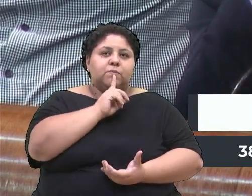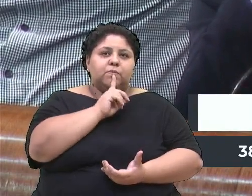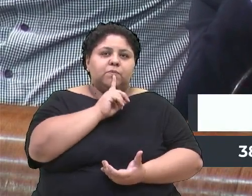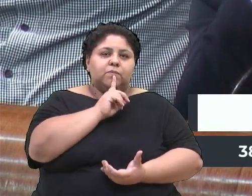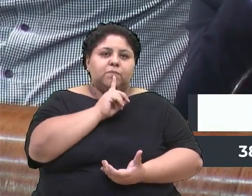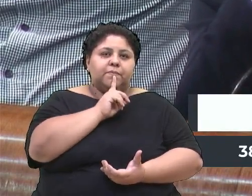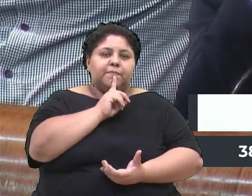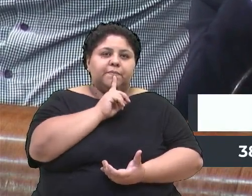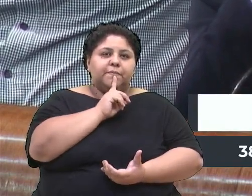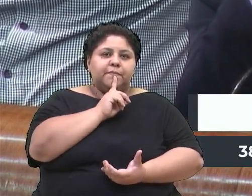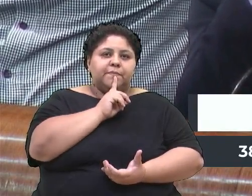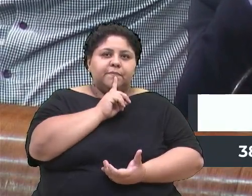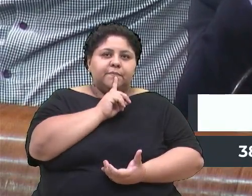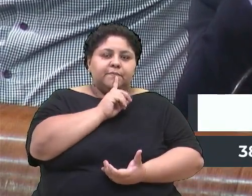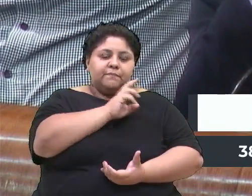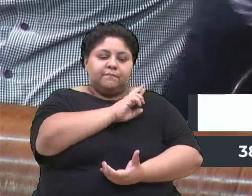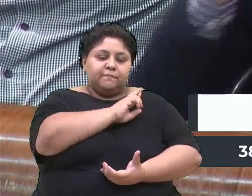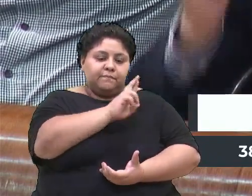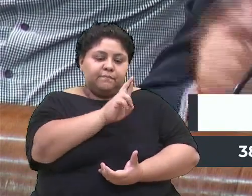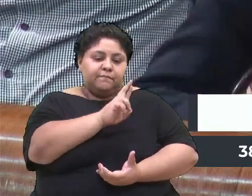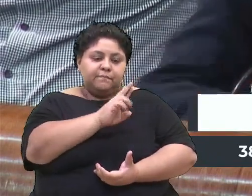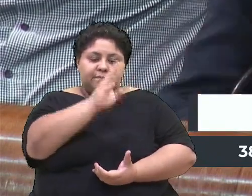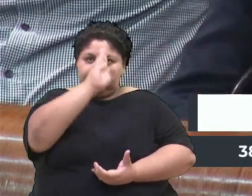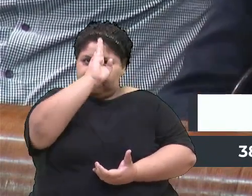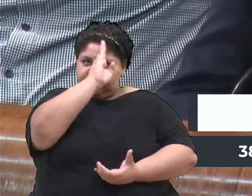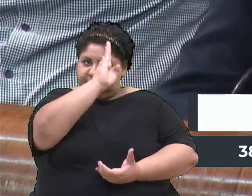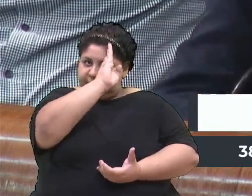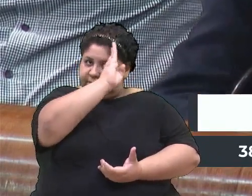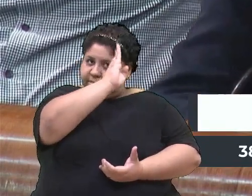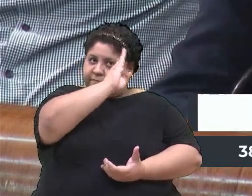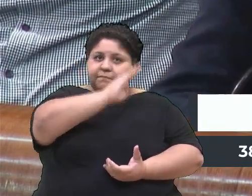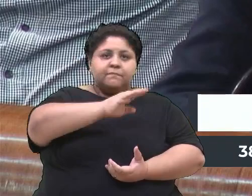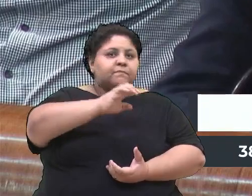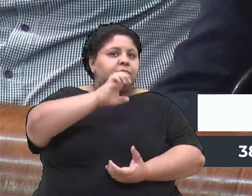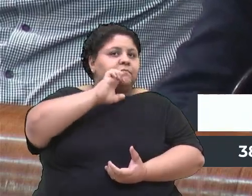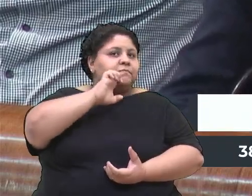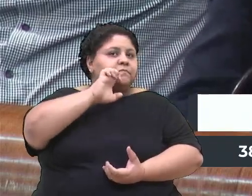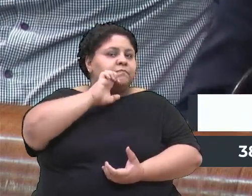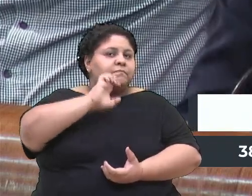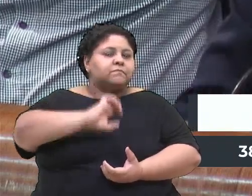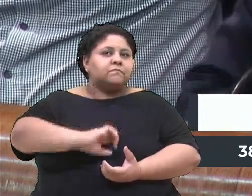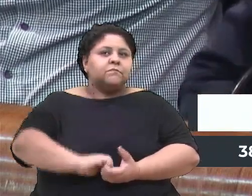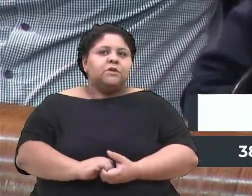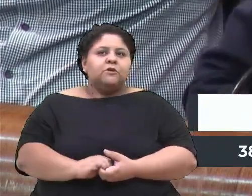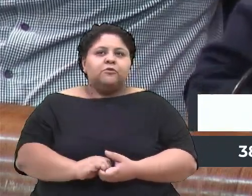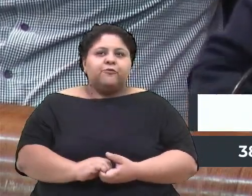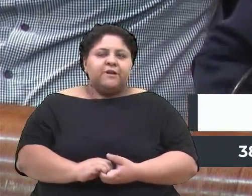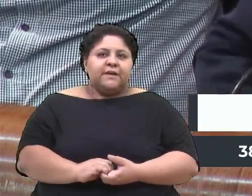Meneguzzi e representação Adriano Bressan e Estela Balardim.